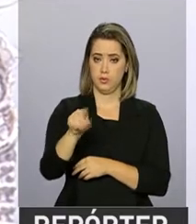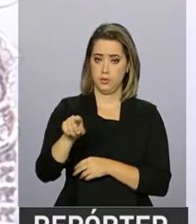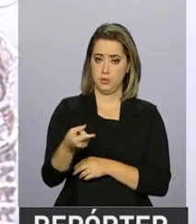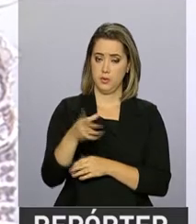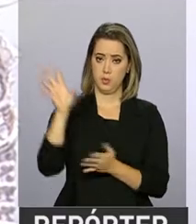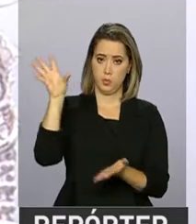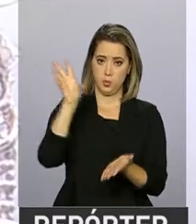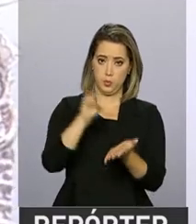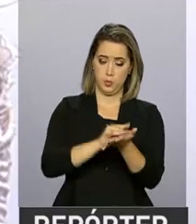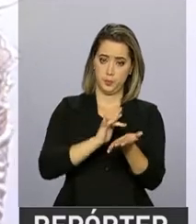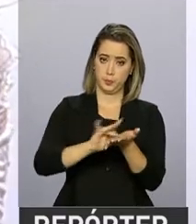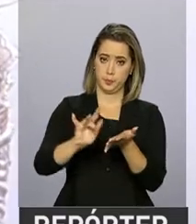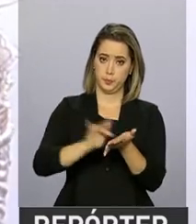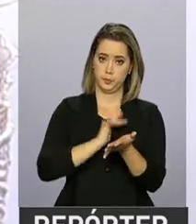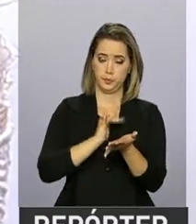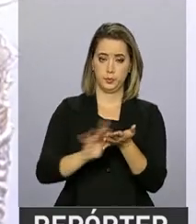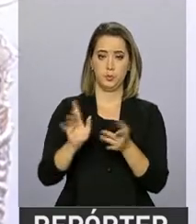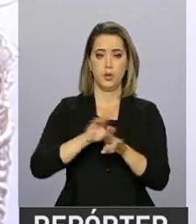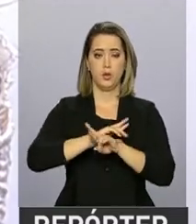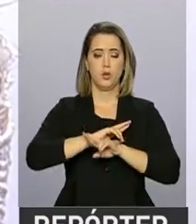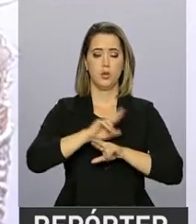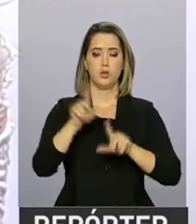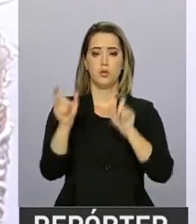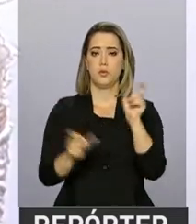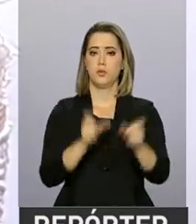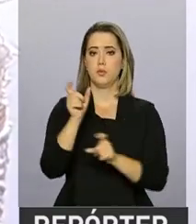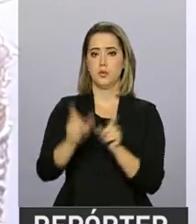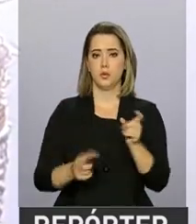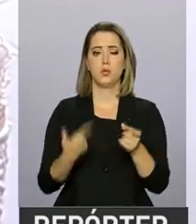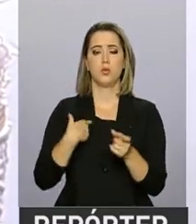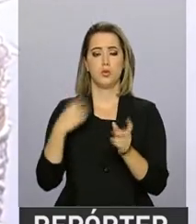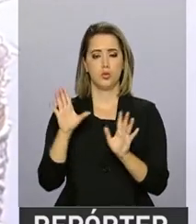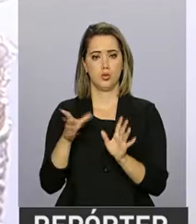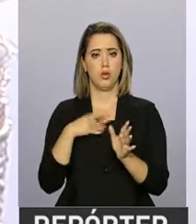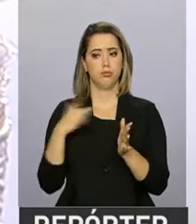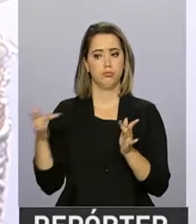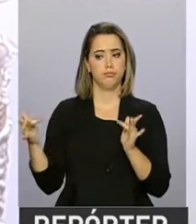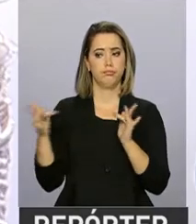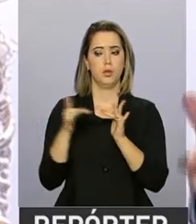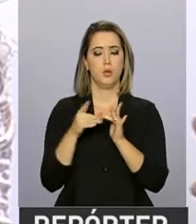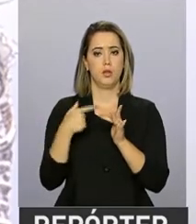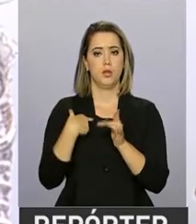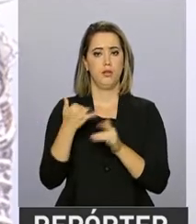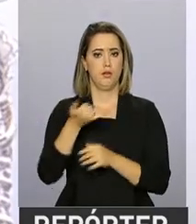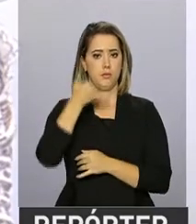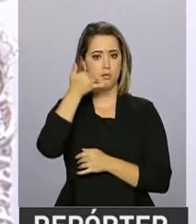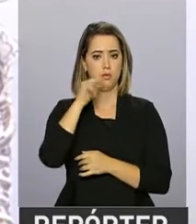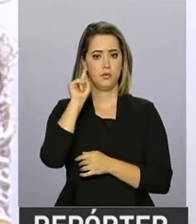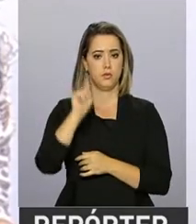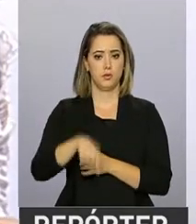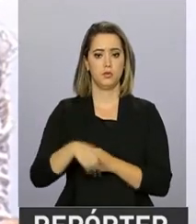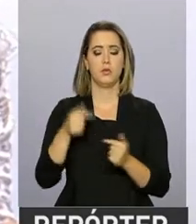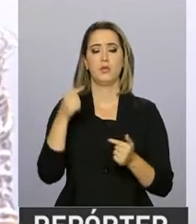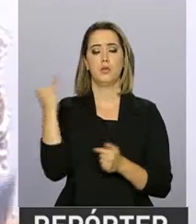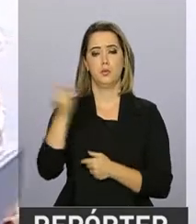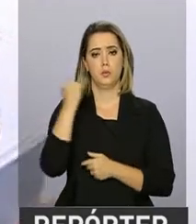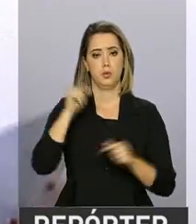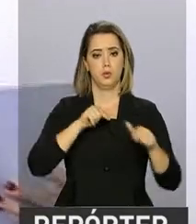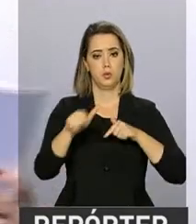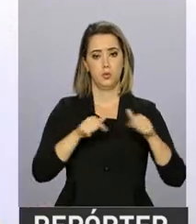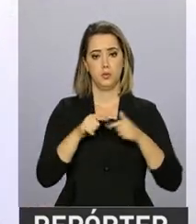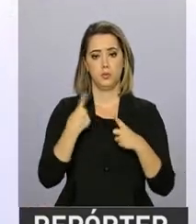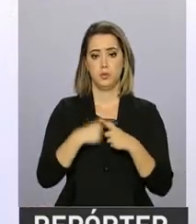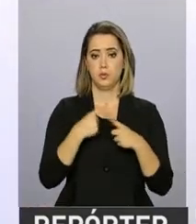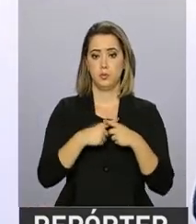milhões de trabalhadores cadastrar o seu telefone celular isso é uma coisa fundamental do trabalhador porque a